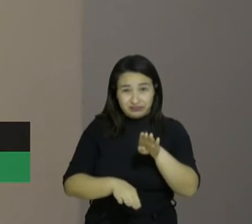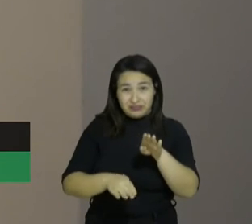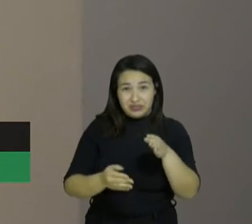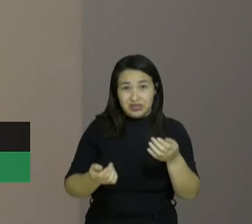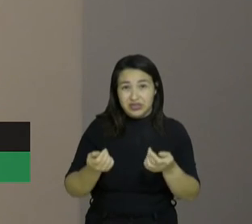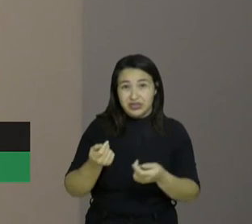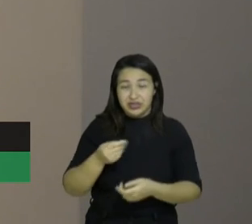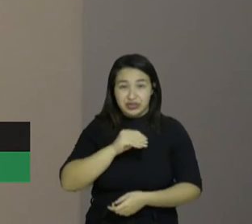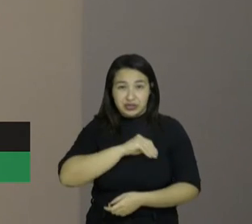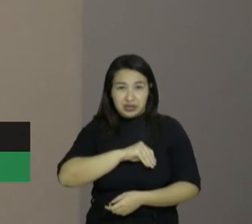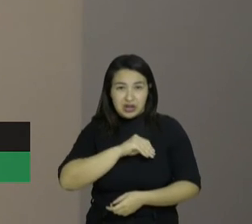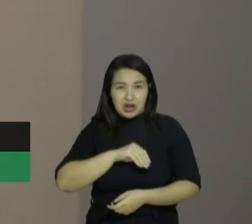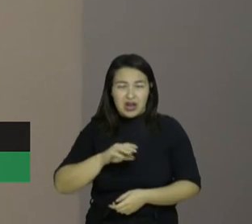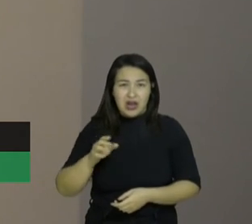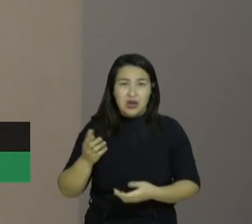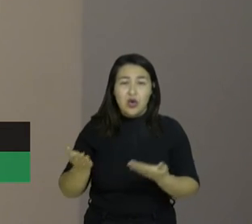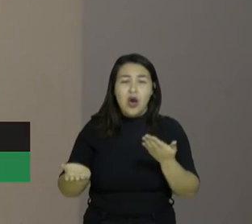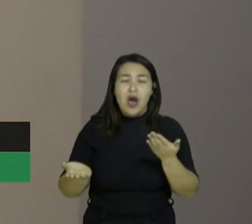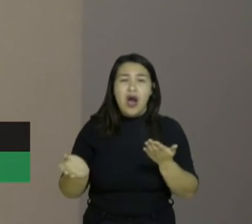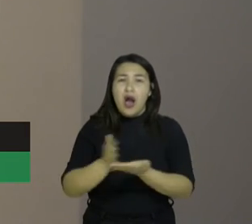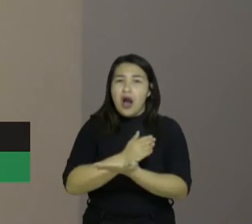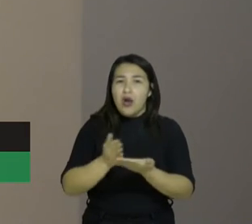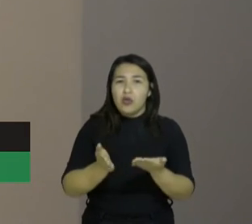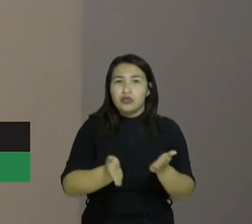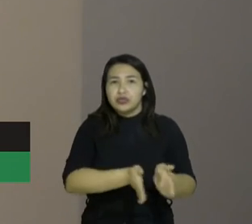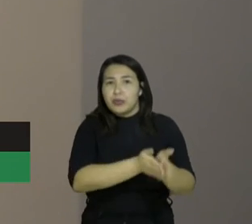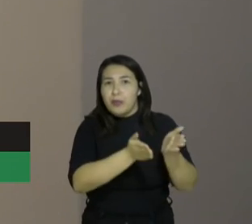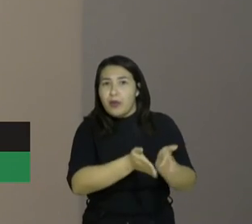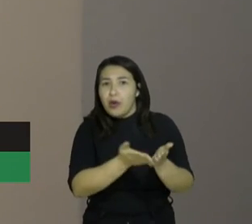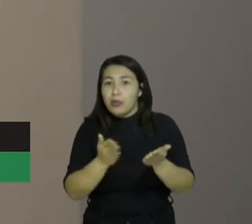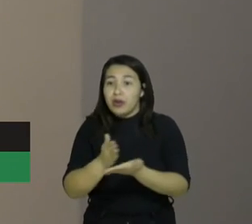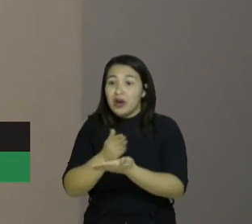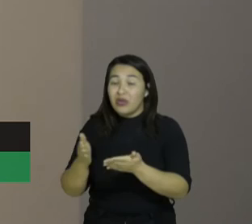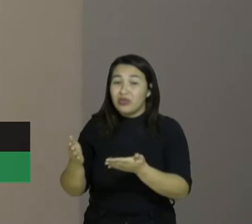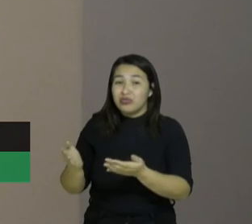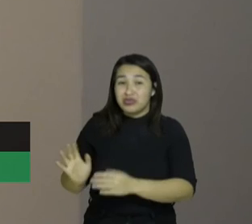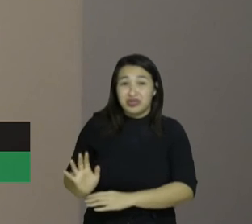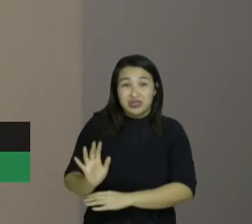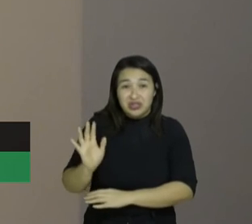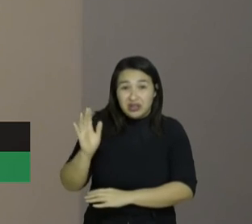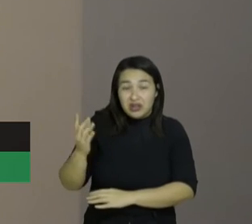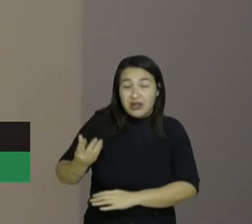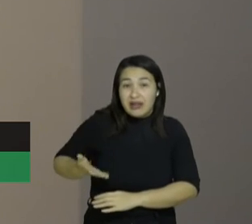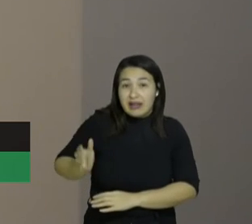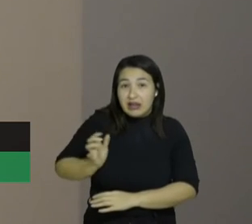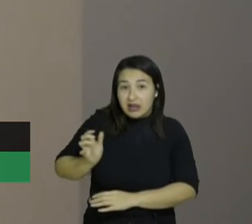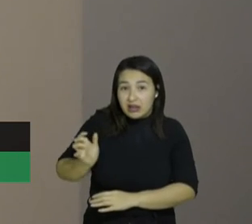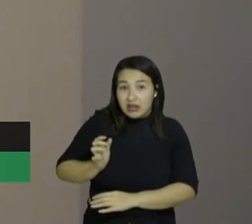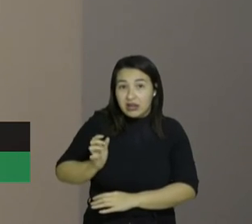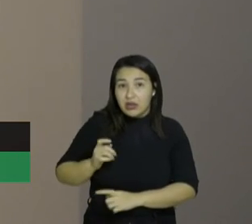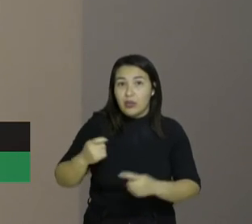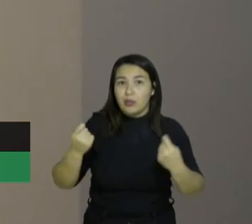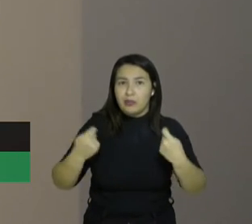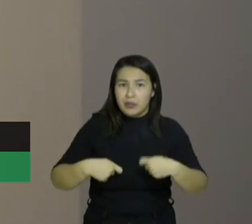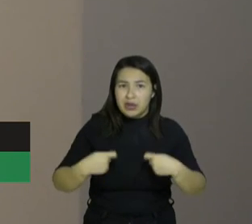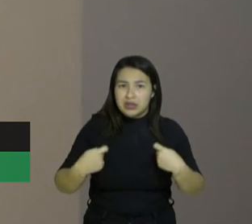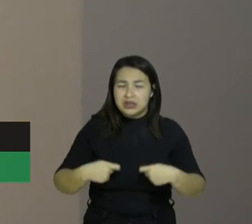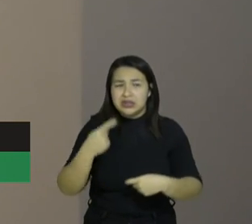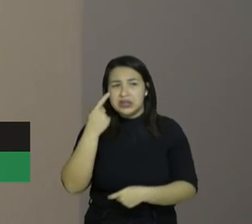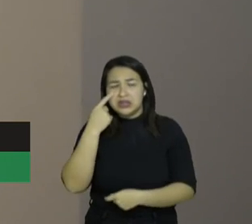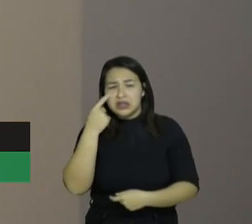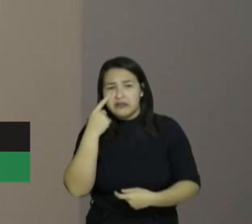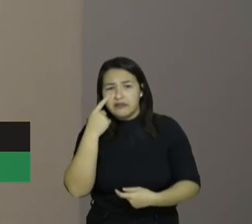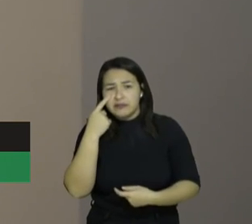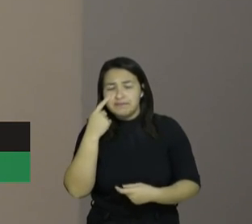acesso limitado a serviços de qualidade e as questões da justiça social precisam de ser parte integrante de qualquer discussão